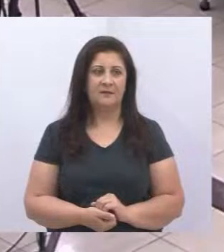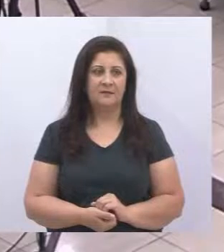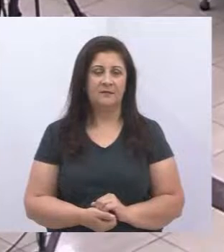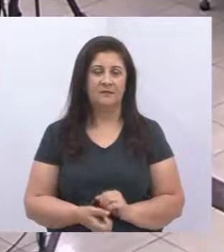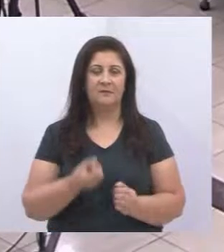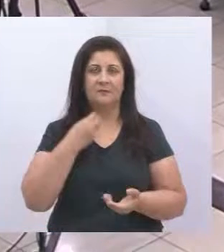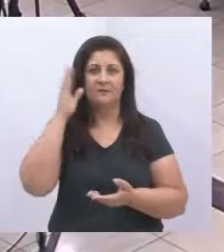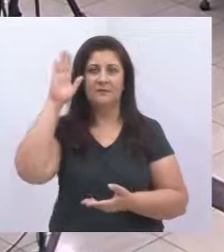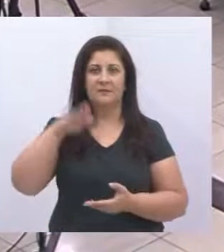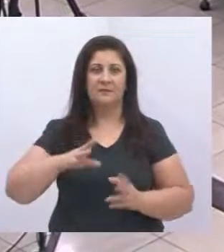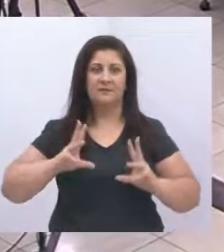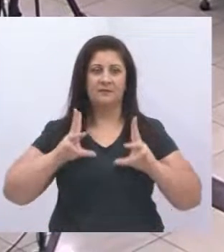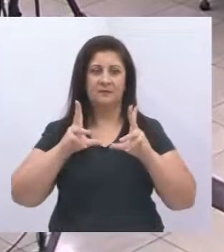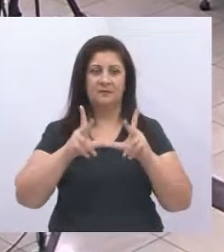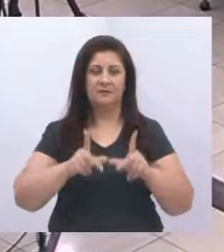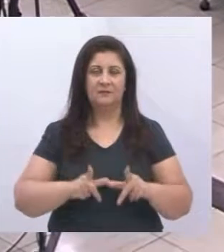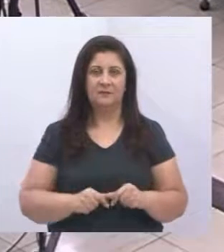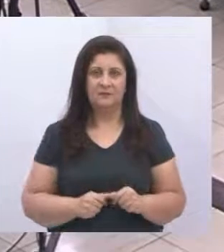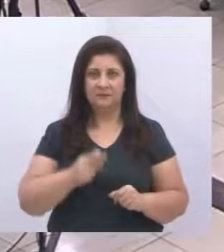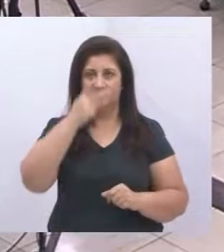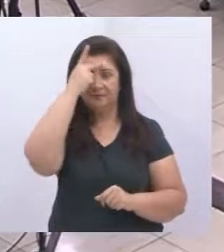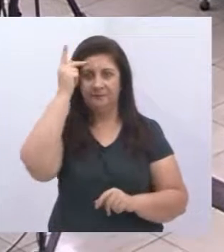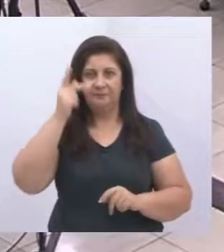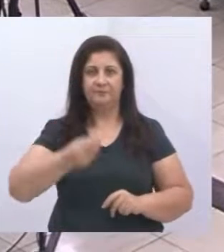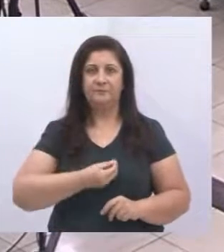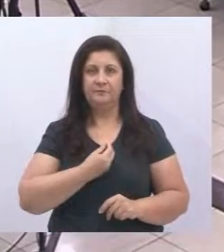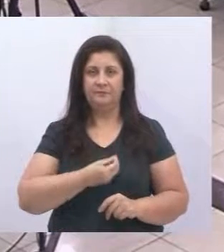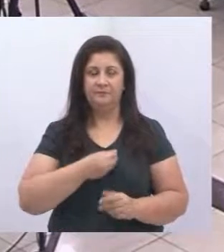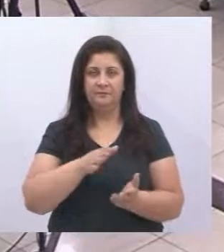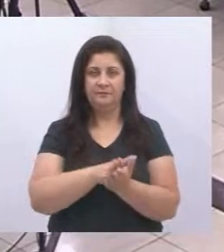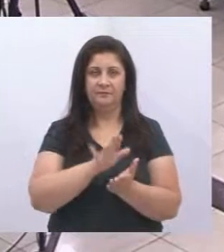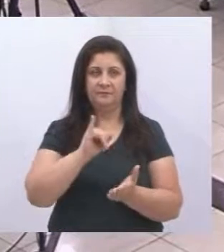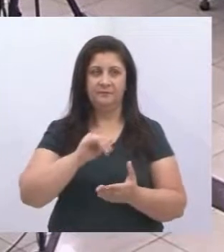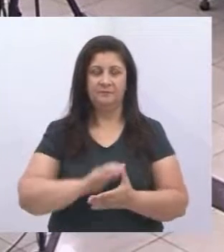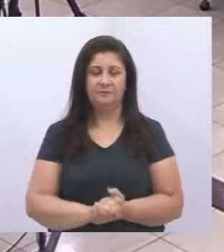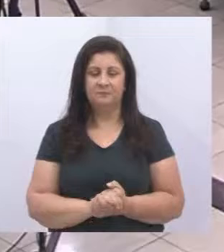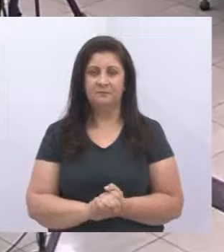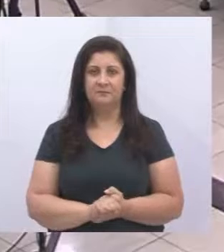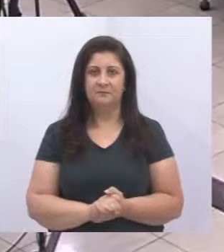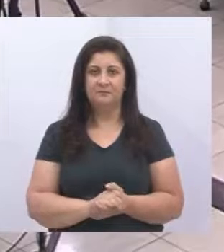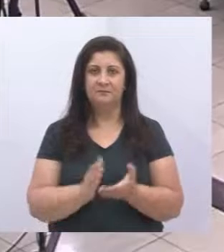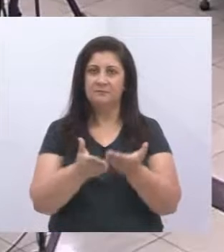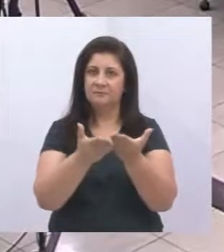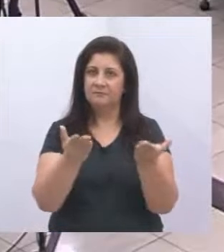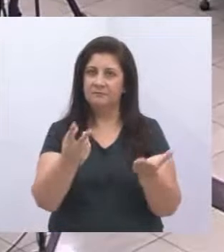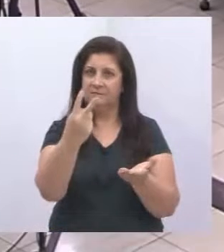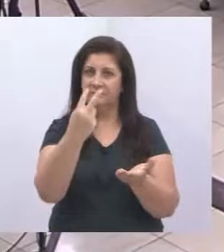Boa tarde a todos, munícipe da cidade de Jacareí, quem está assistindo essa TV Câmara.